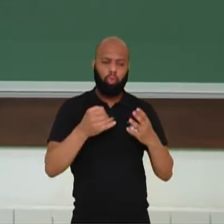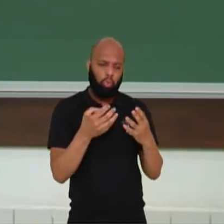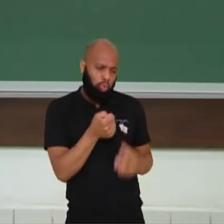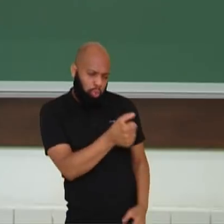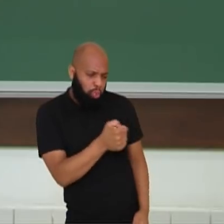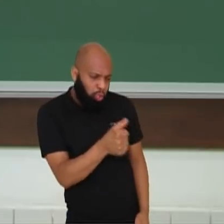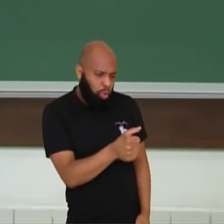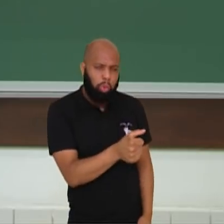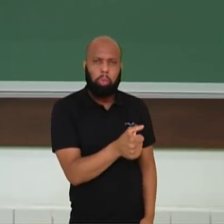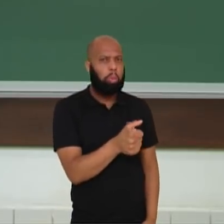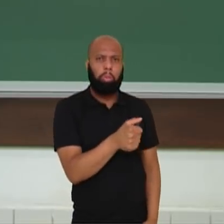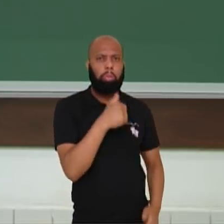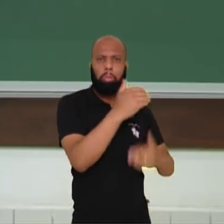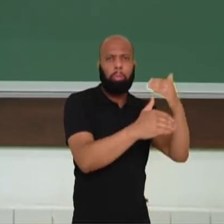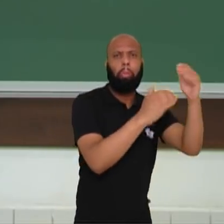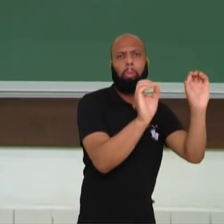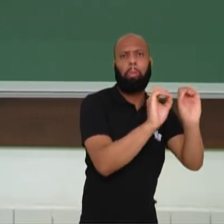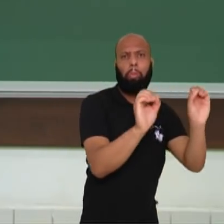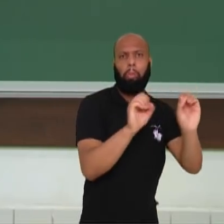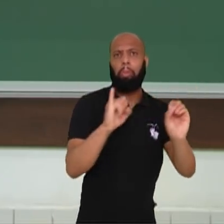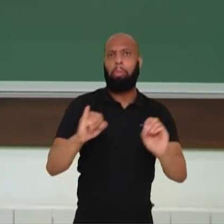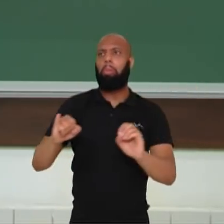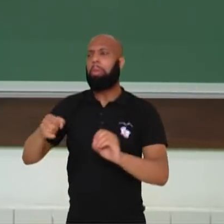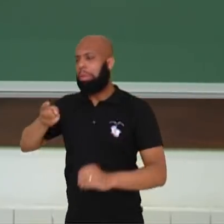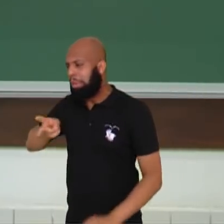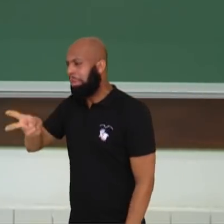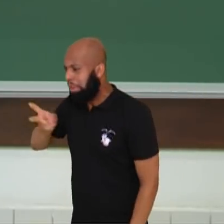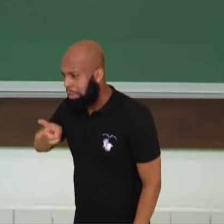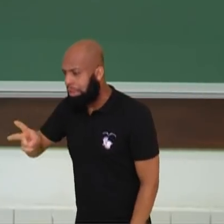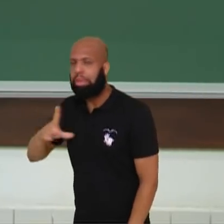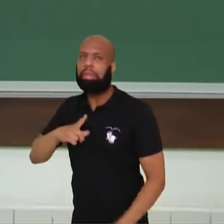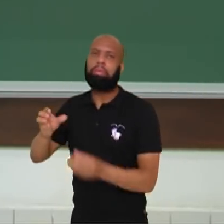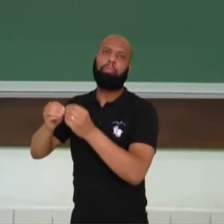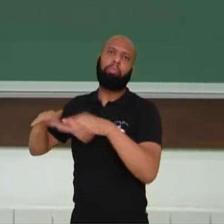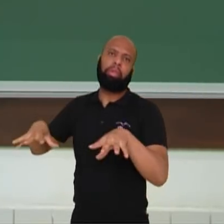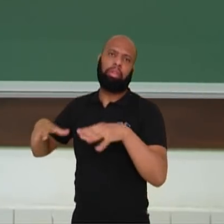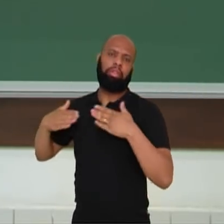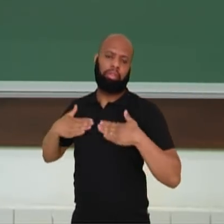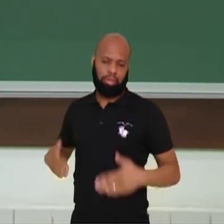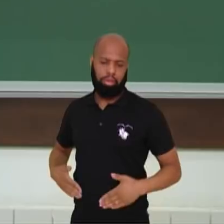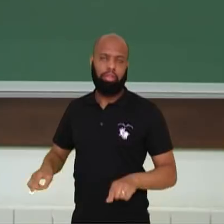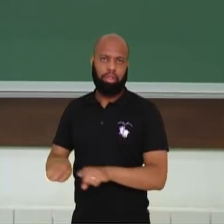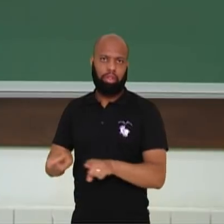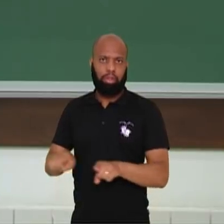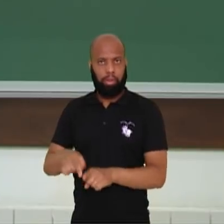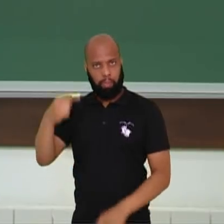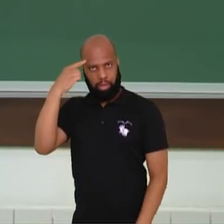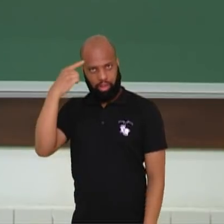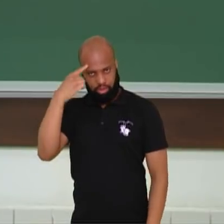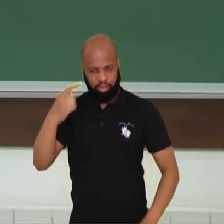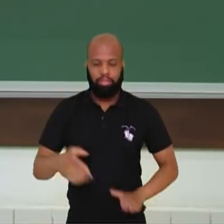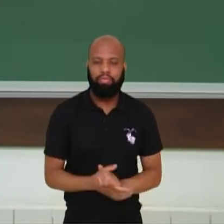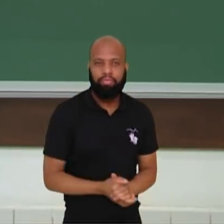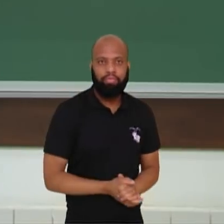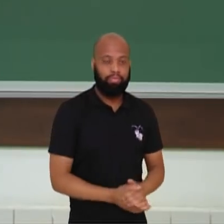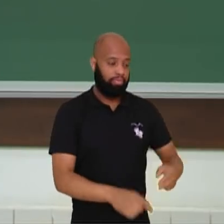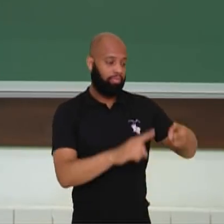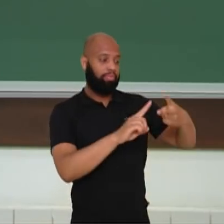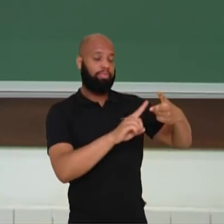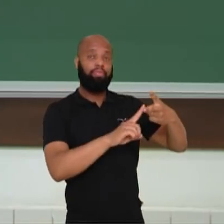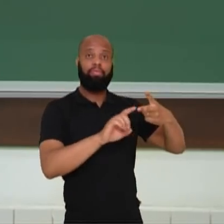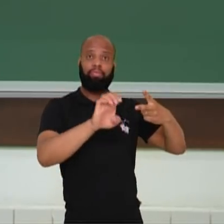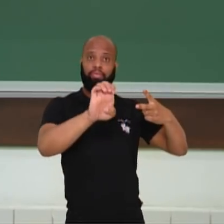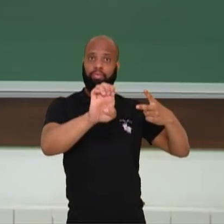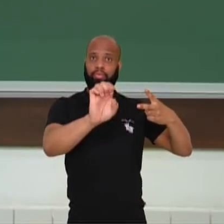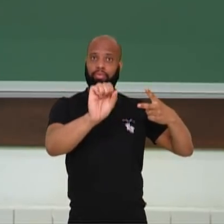pouco, a gente não se desenvolve. Se fizer demais, nós prejudicamos o nosso corpo e a nossa mente. Já o estoicismo